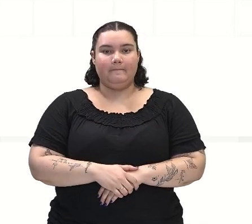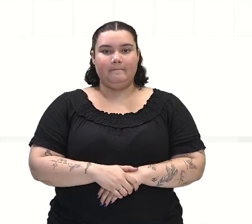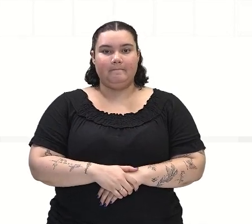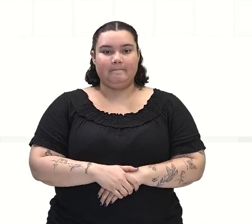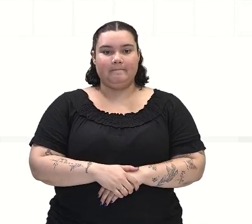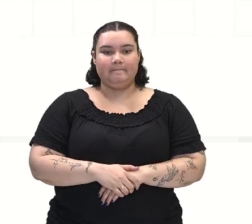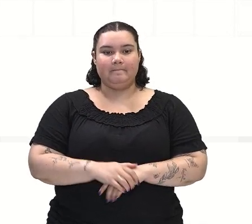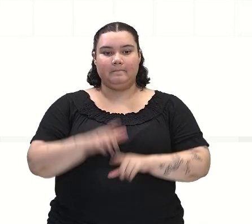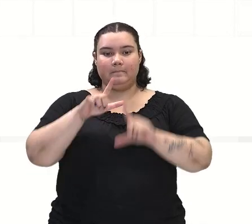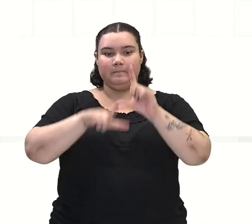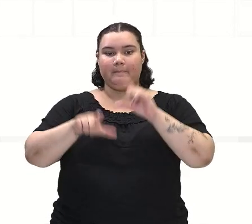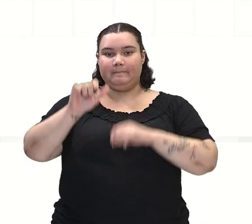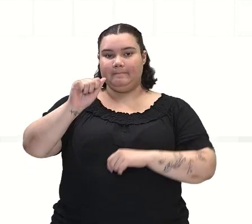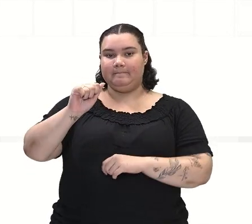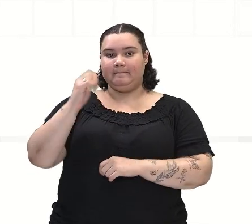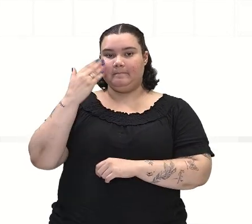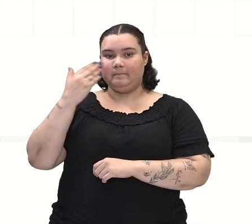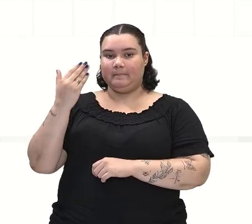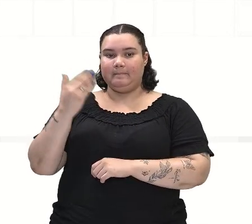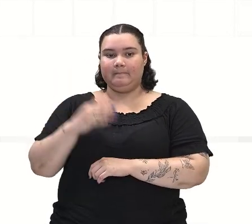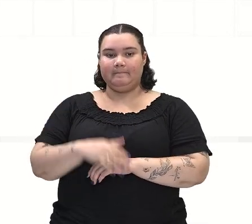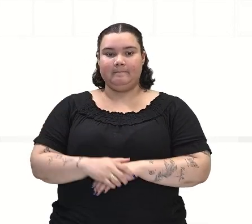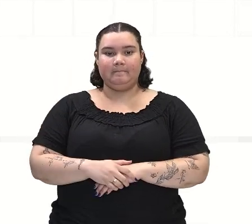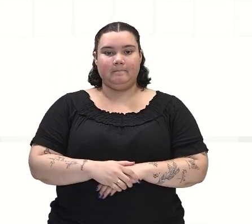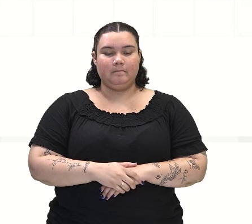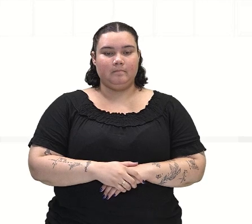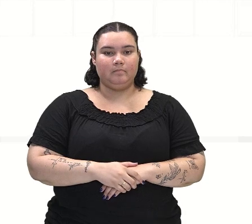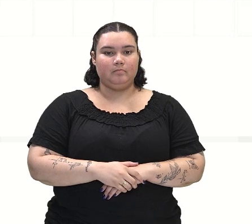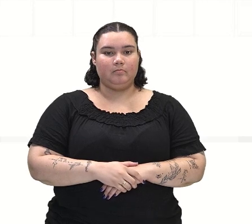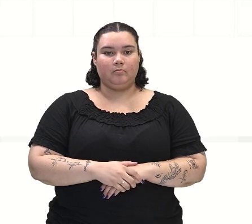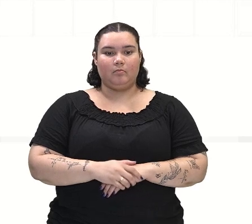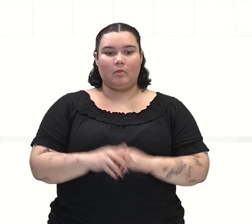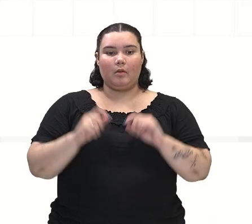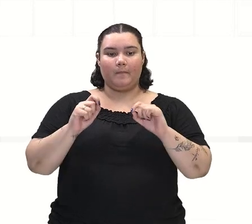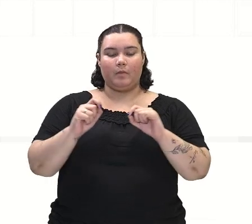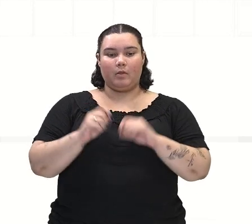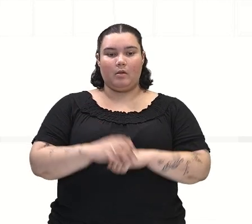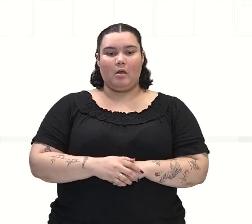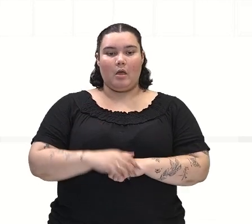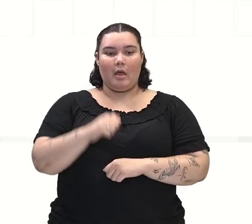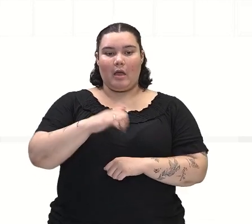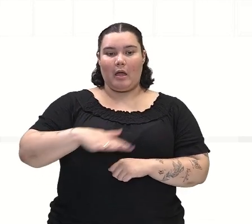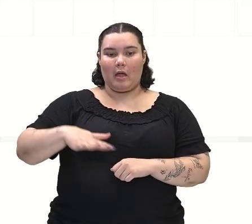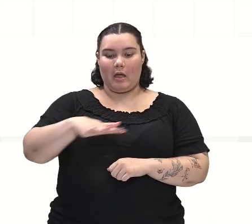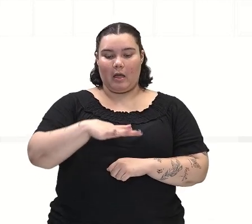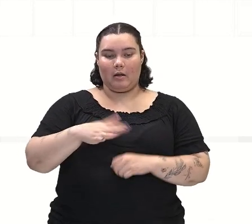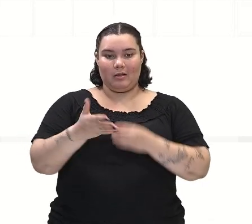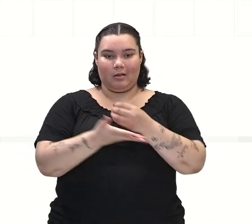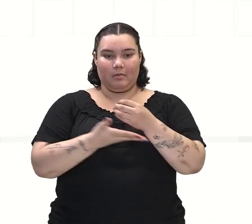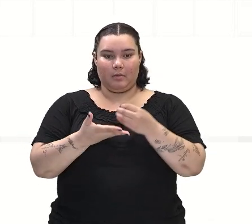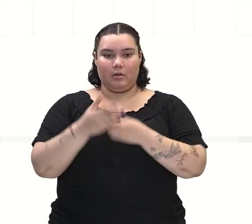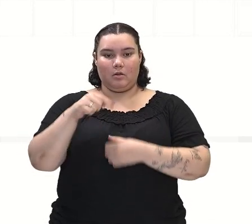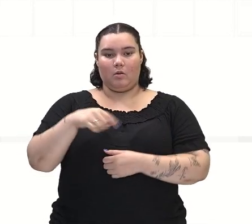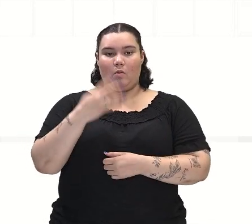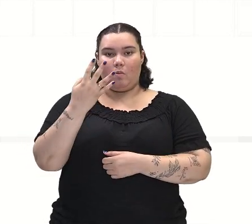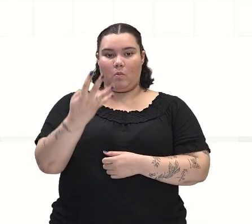na letra A, ele diz que a área da base é 4 π